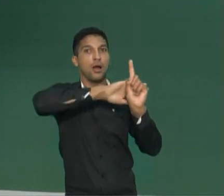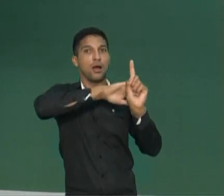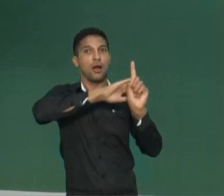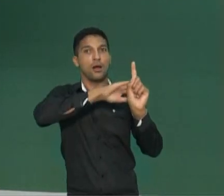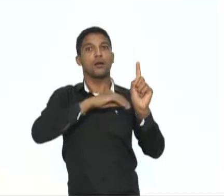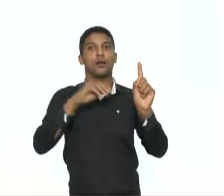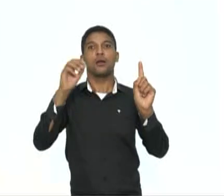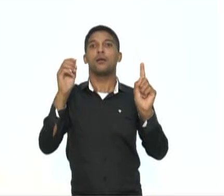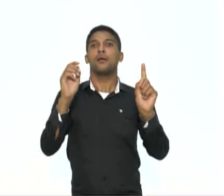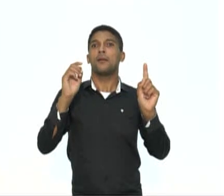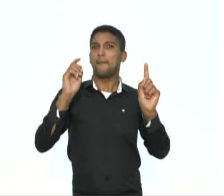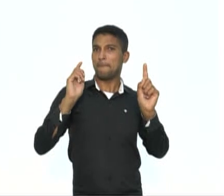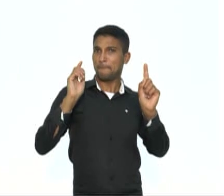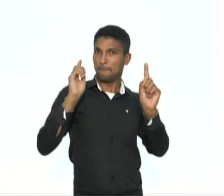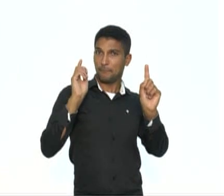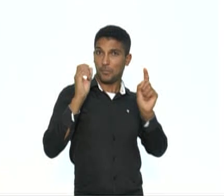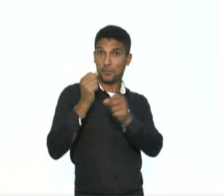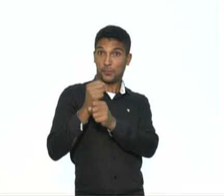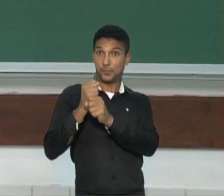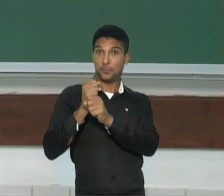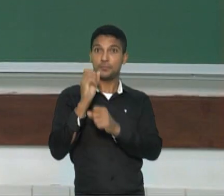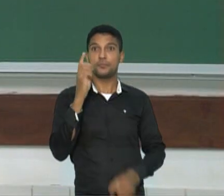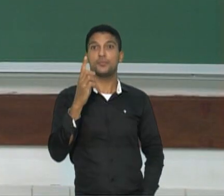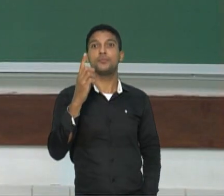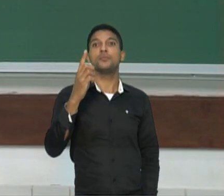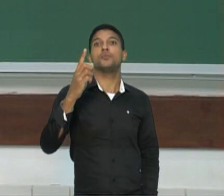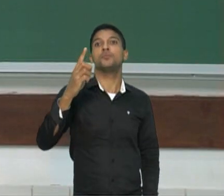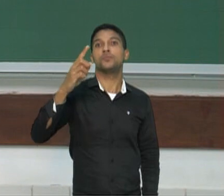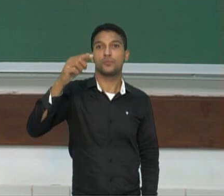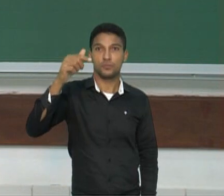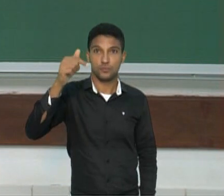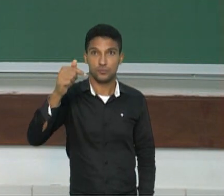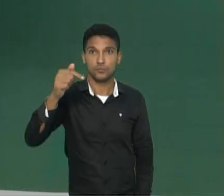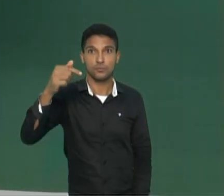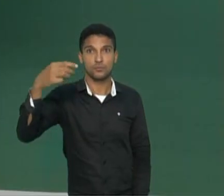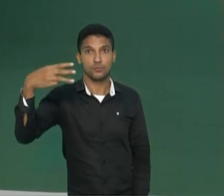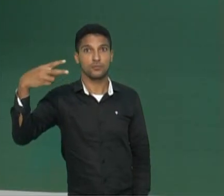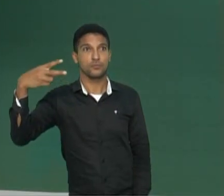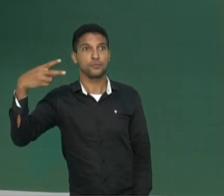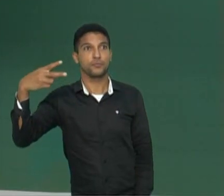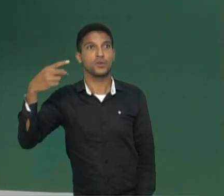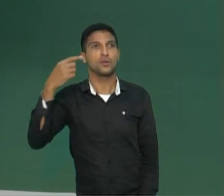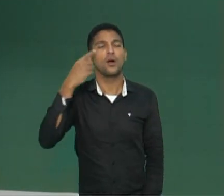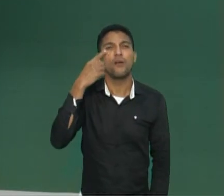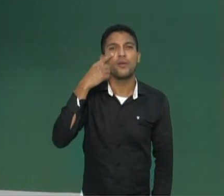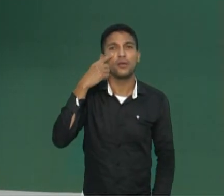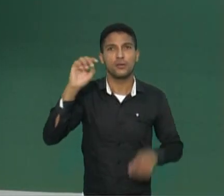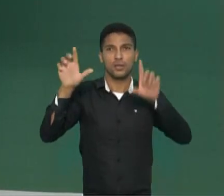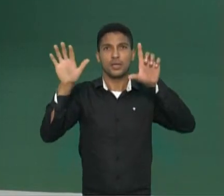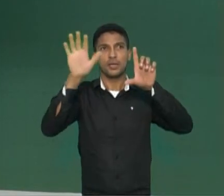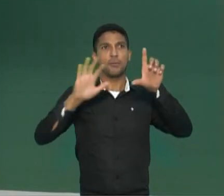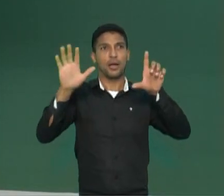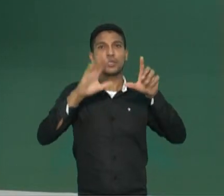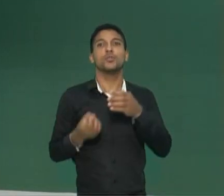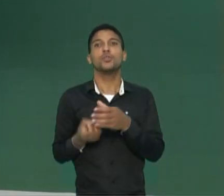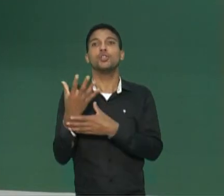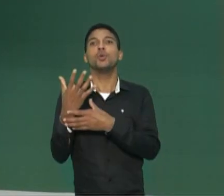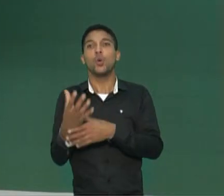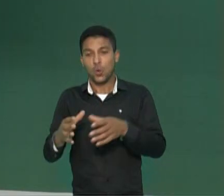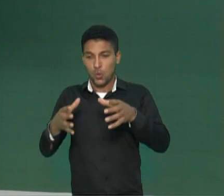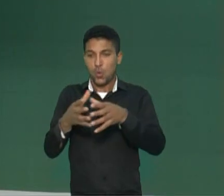paz com os lombardos. Lá, se a gente voltar lá atrás, ó, pá, os lombardos ficavam aqui. E com isso, o que ele faz? Ele